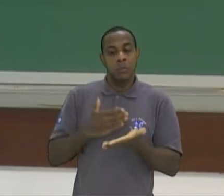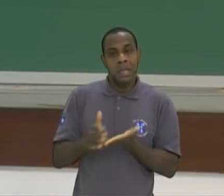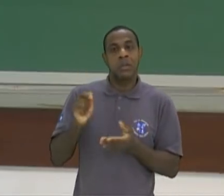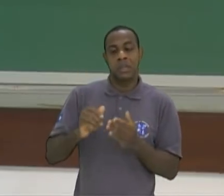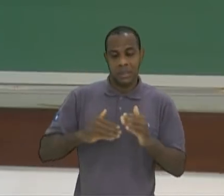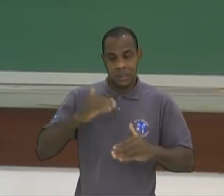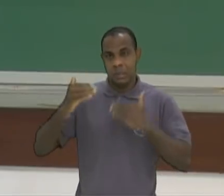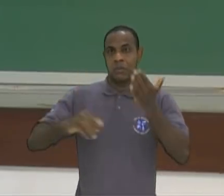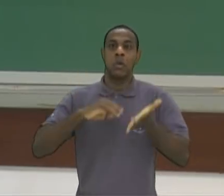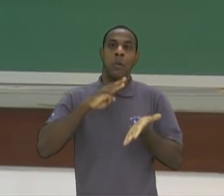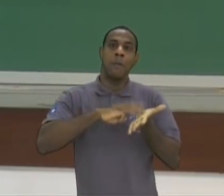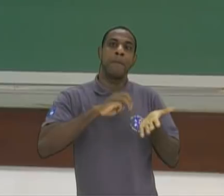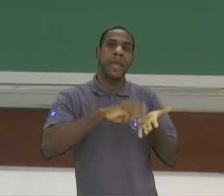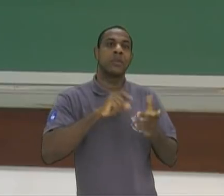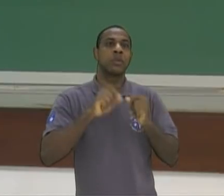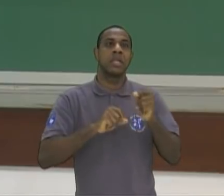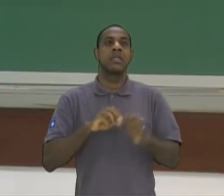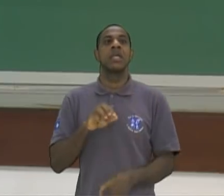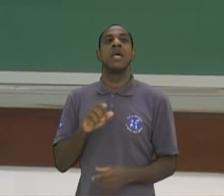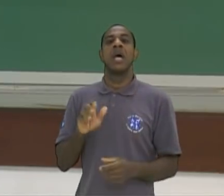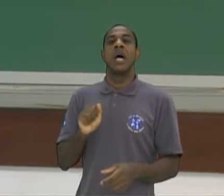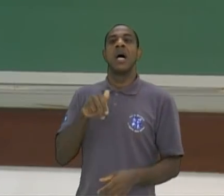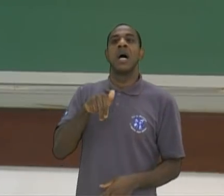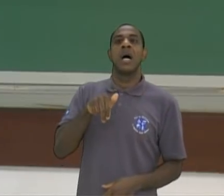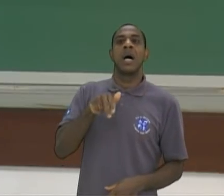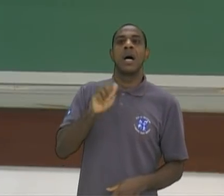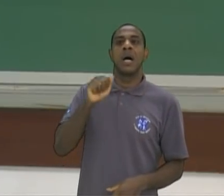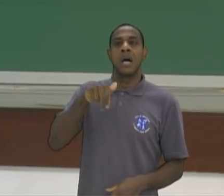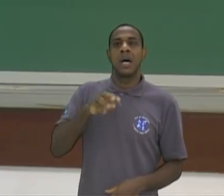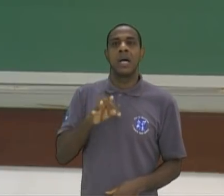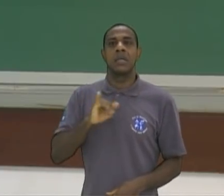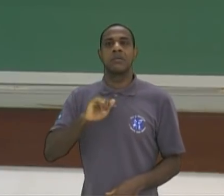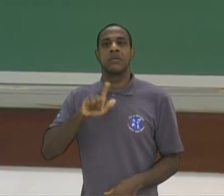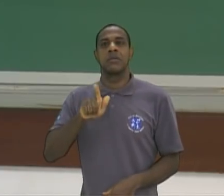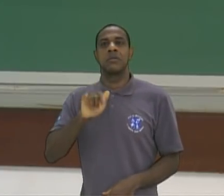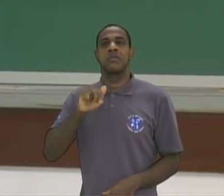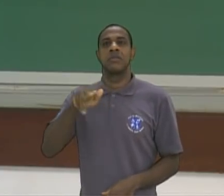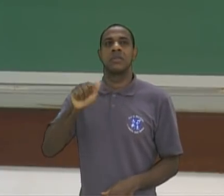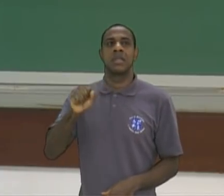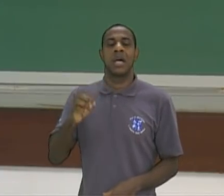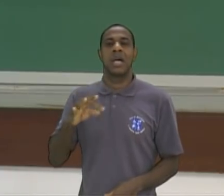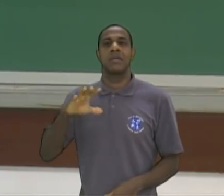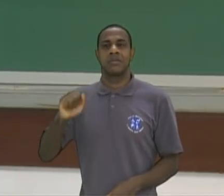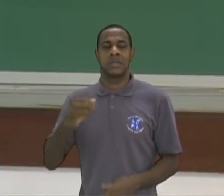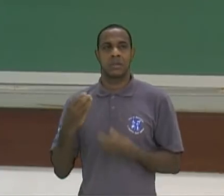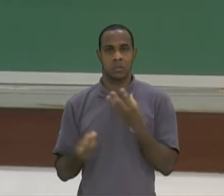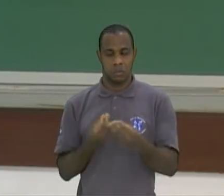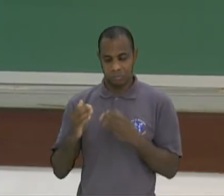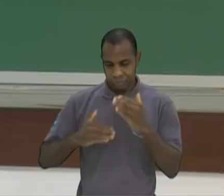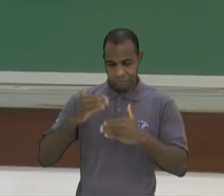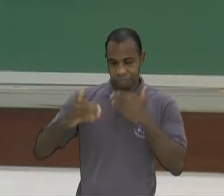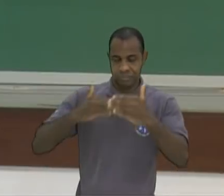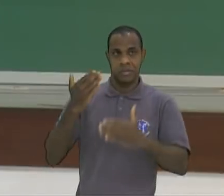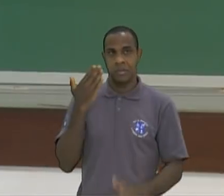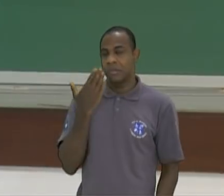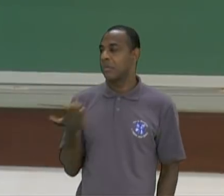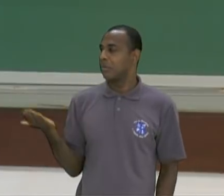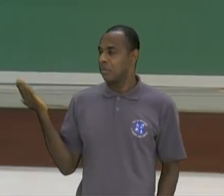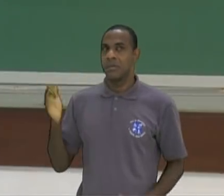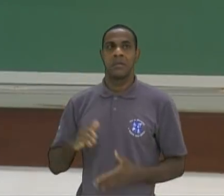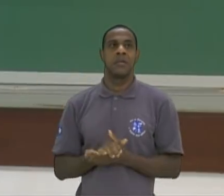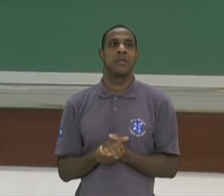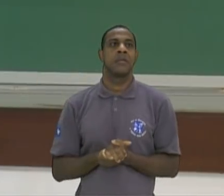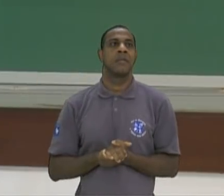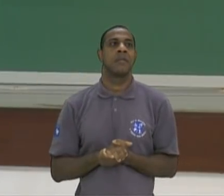método ginástico que foi batizado, né, que foi colocado como antiginástica. Então temos aqui mais